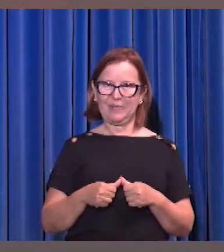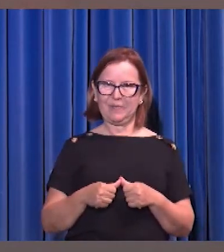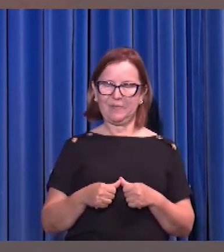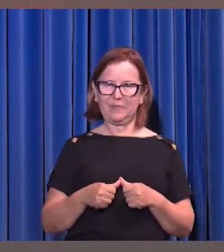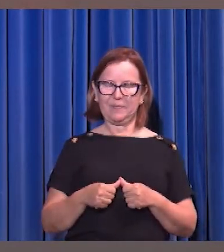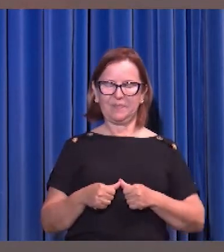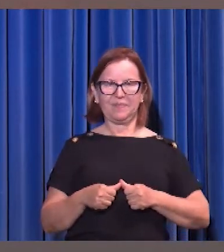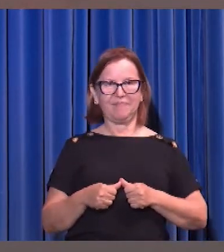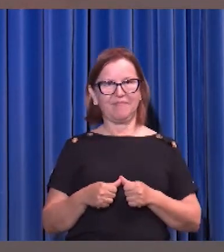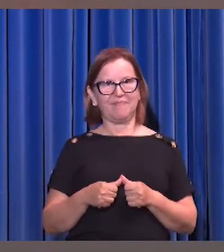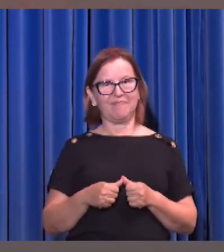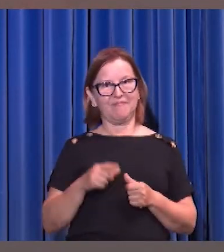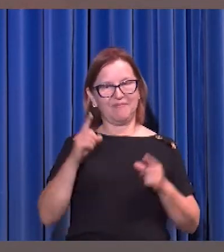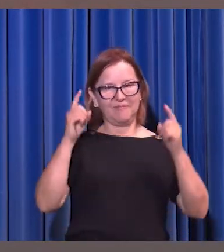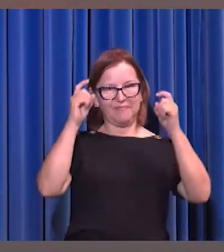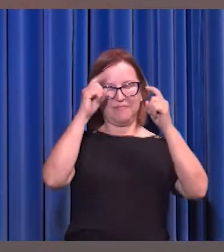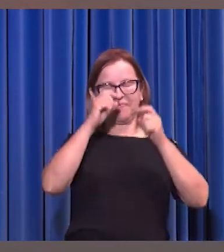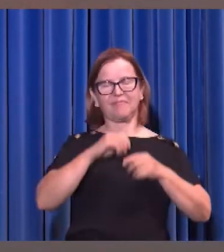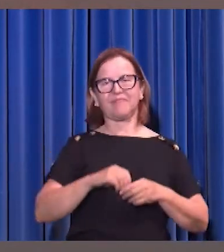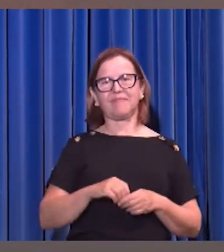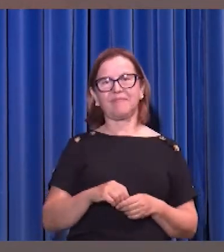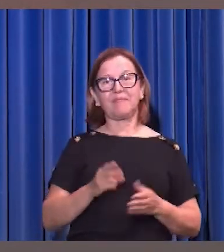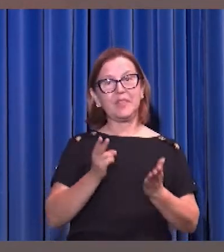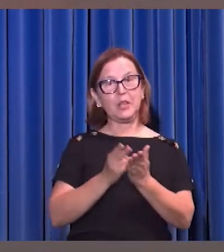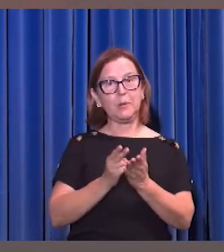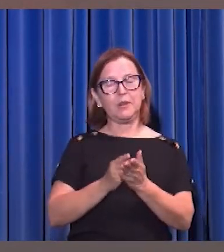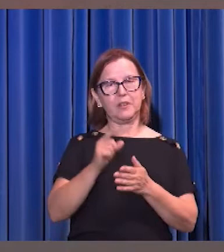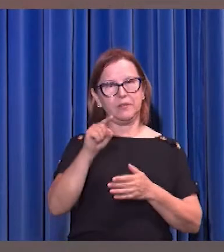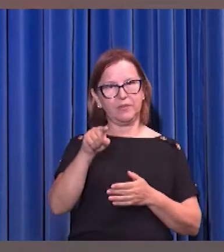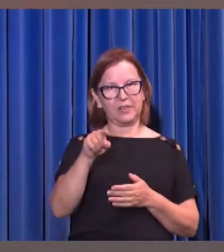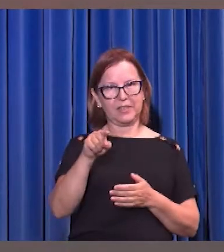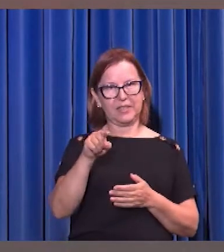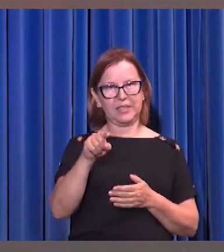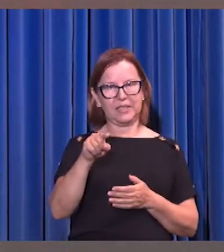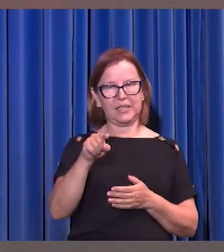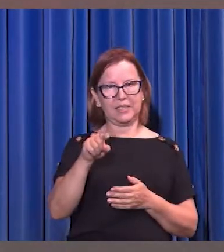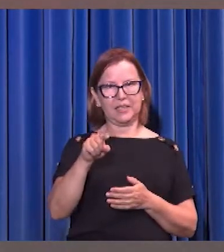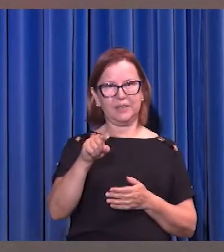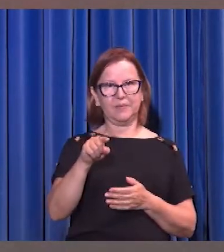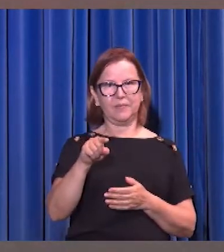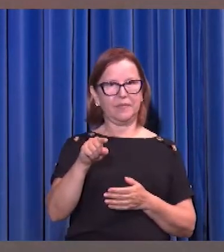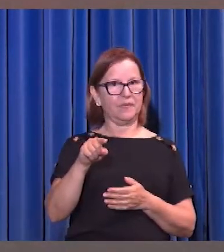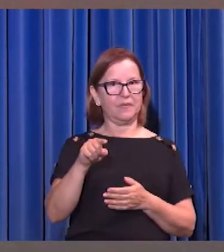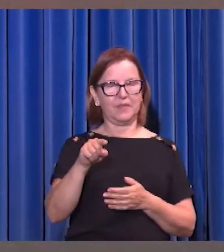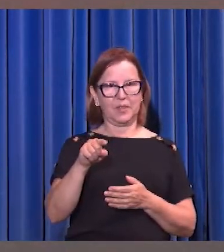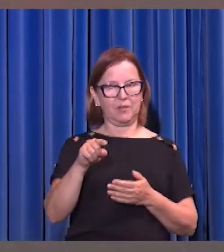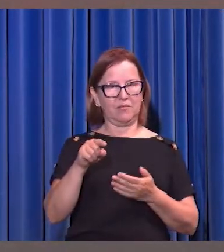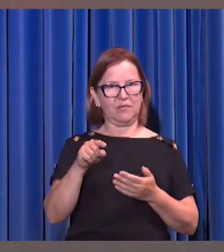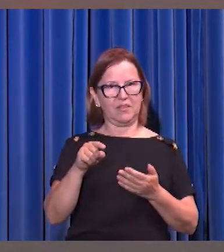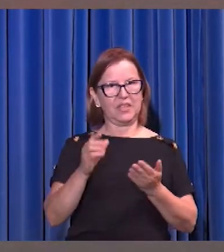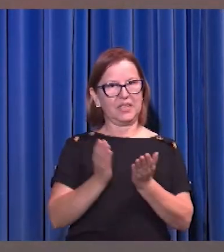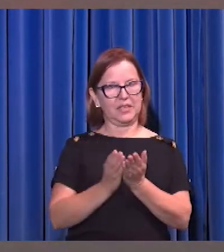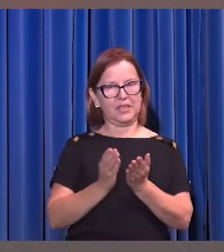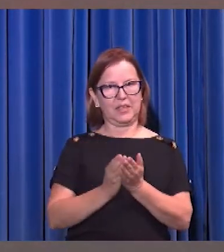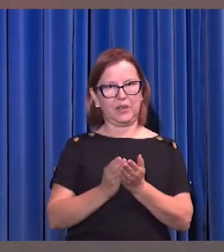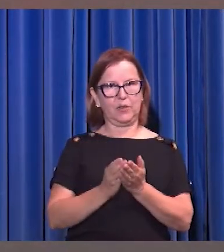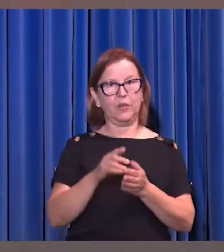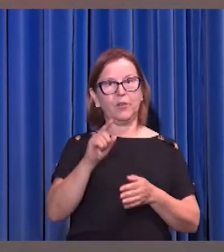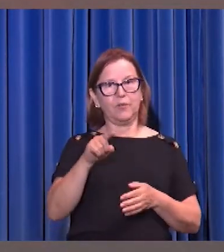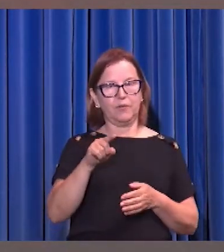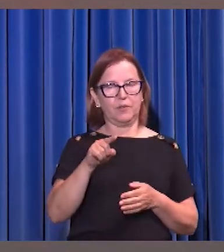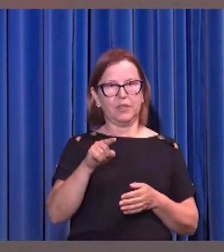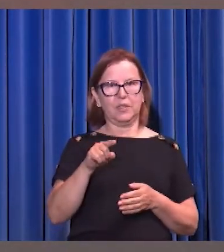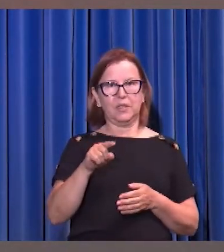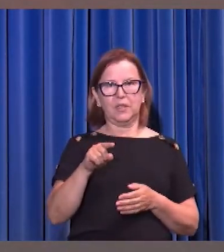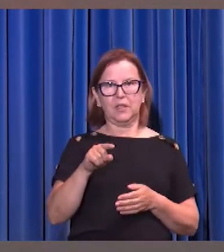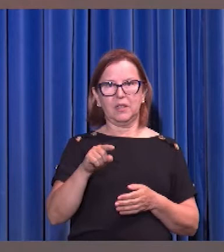inegável. Então, mesmo que você seja um não cristão, você não pode negar a evidência